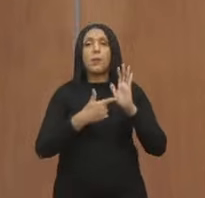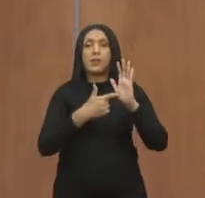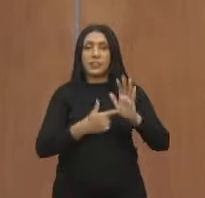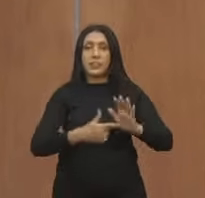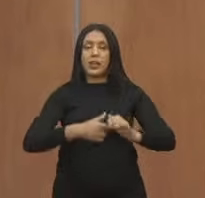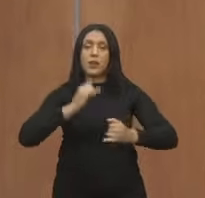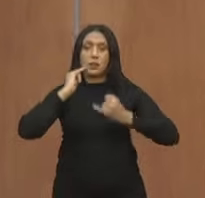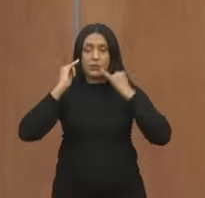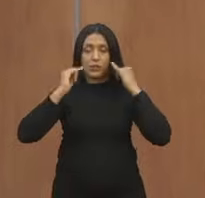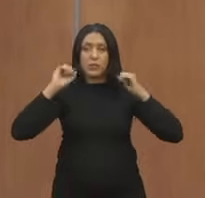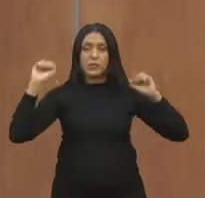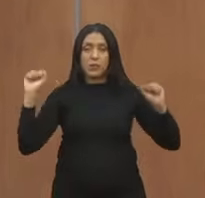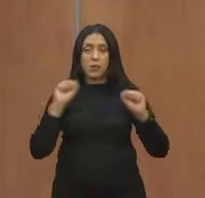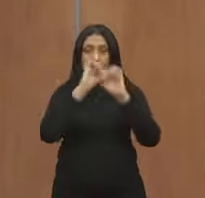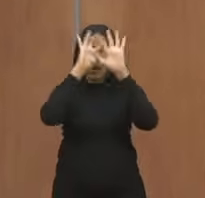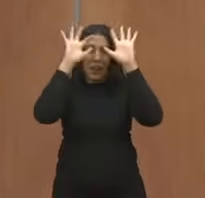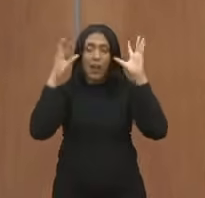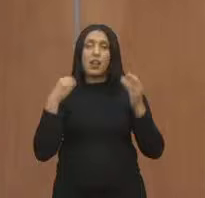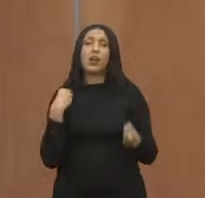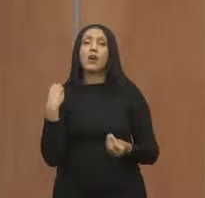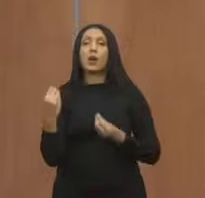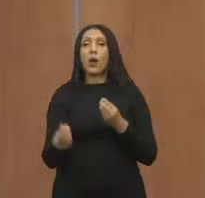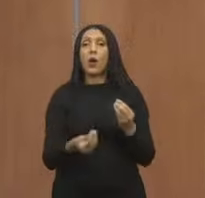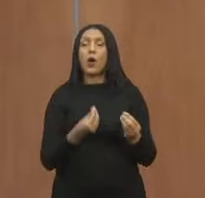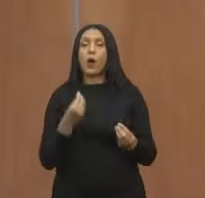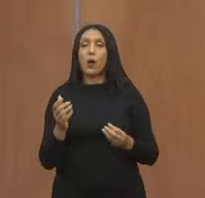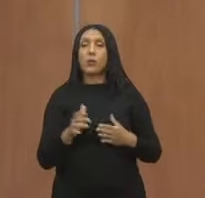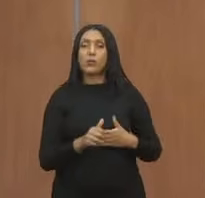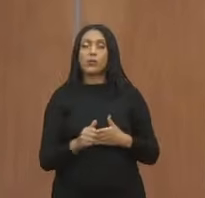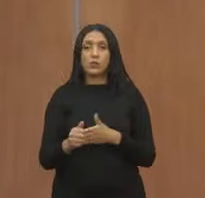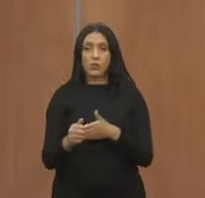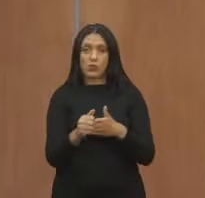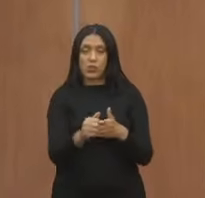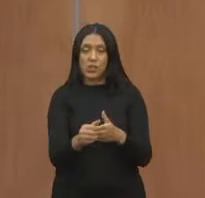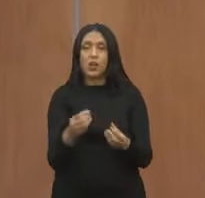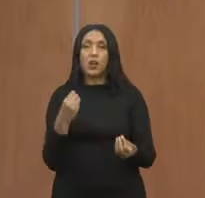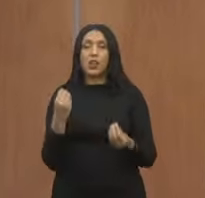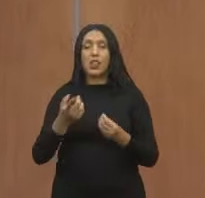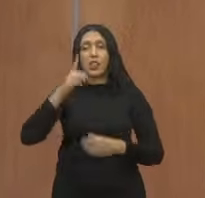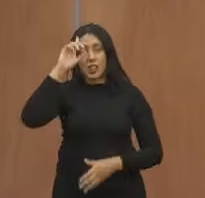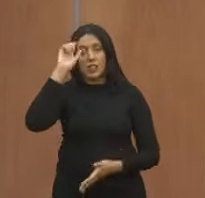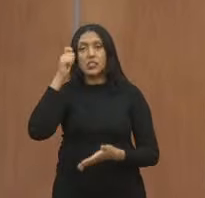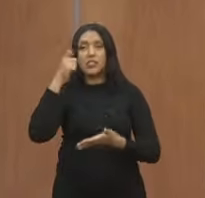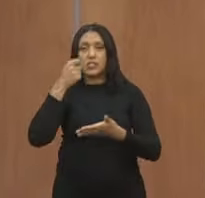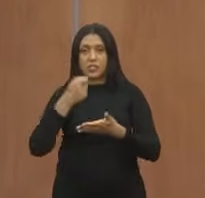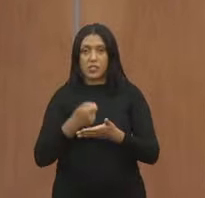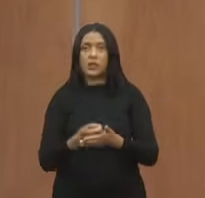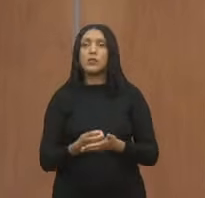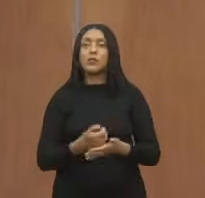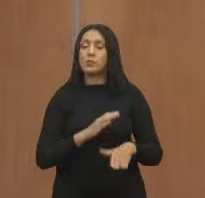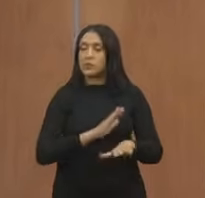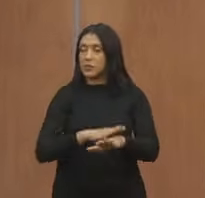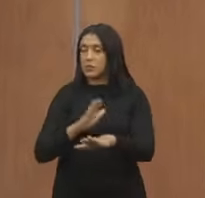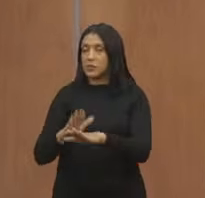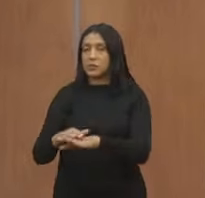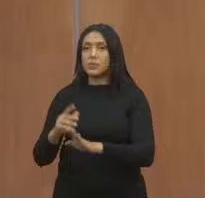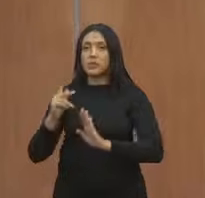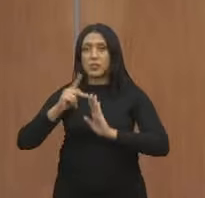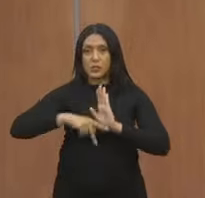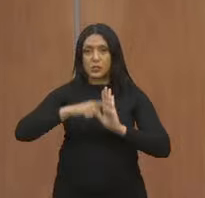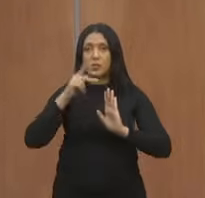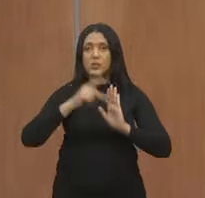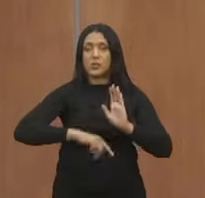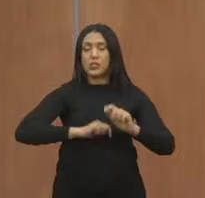sempre falo, não basta você somente querer fazer as coisas, também tem que ter a responsabilidade fiscal. Você saber onde vai gerenciar